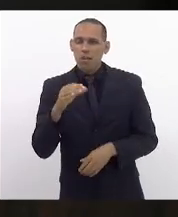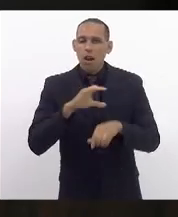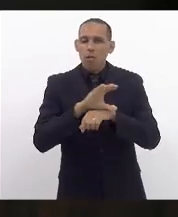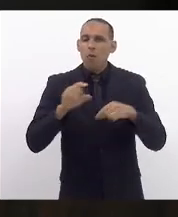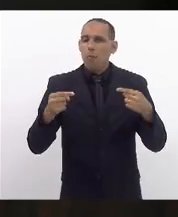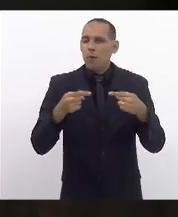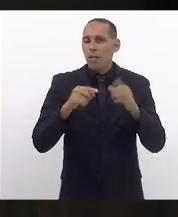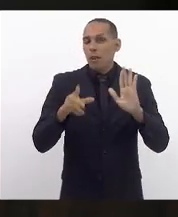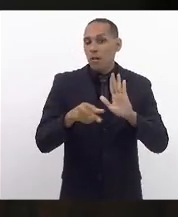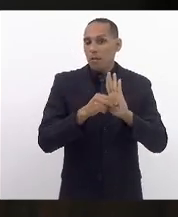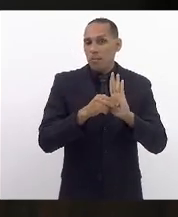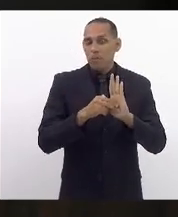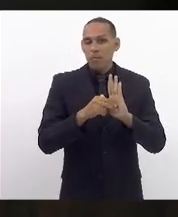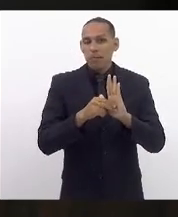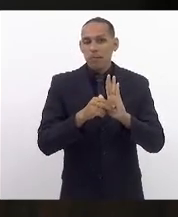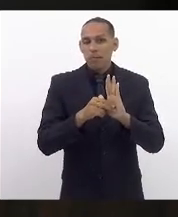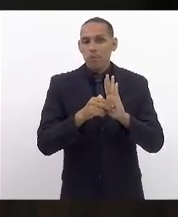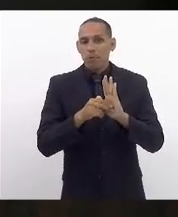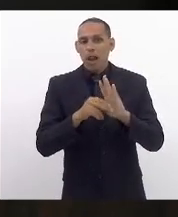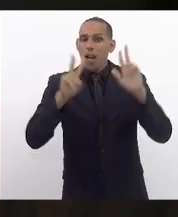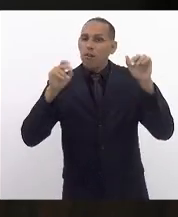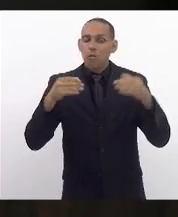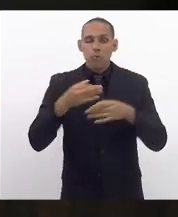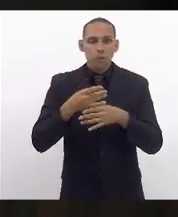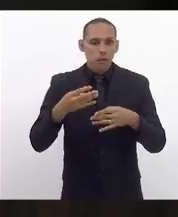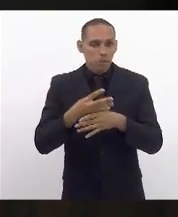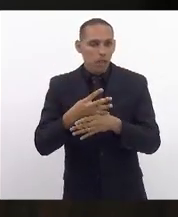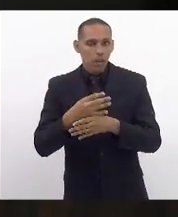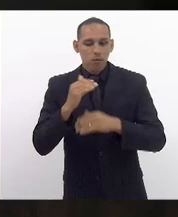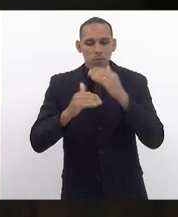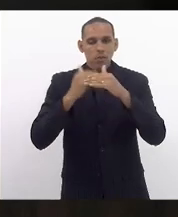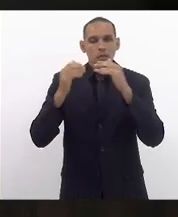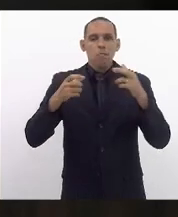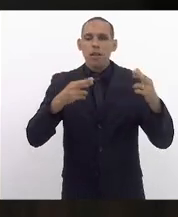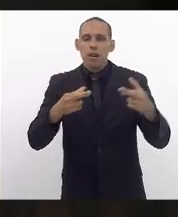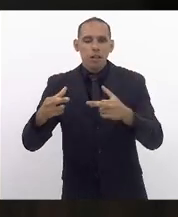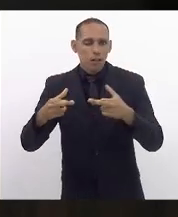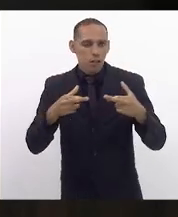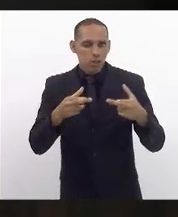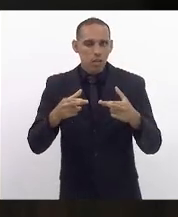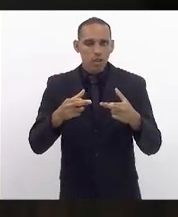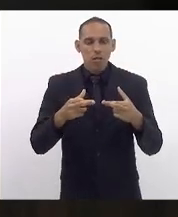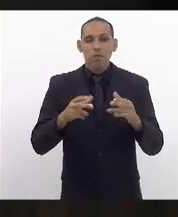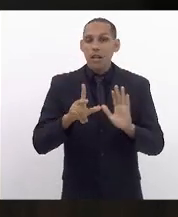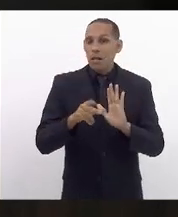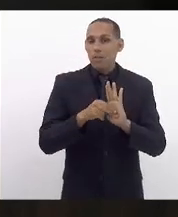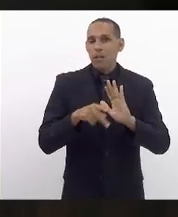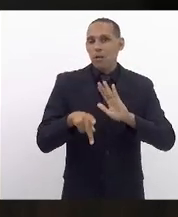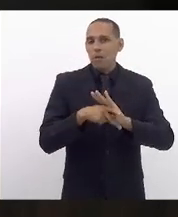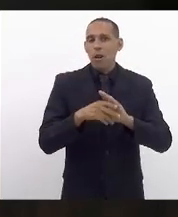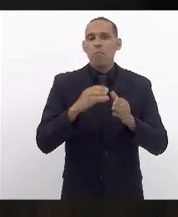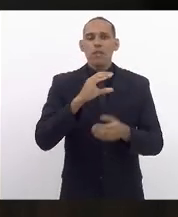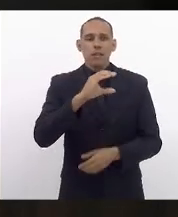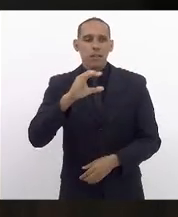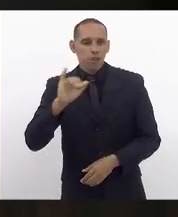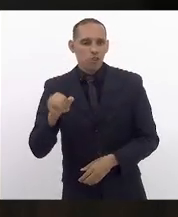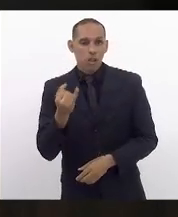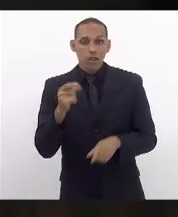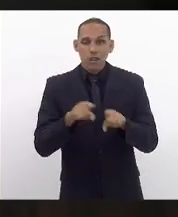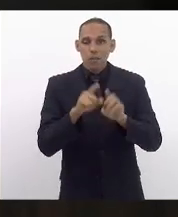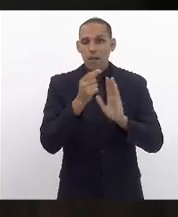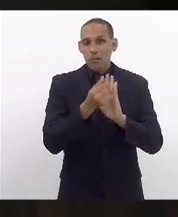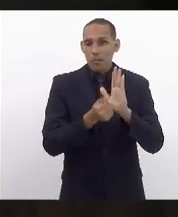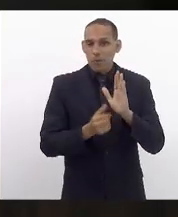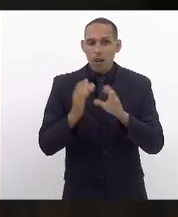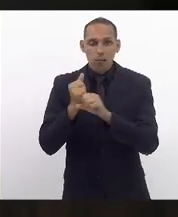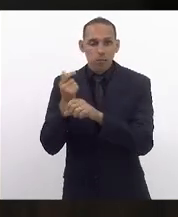com emenda de assuntos municipais e desenvolvimentos regionais, favorável com a emenda da Comissão de Constituição e Justiça, de Orçamento, Finanças,